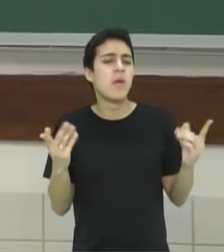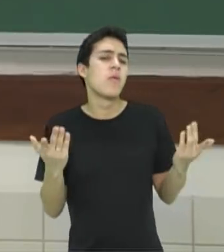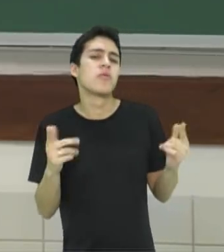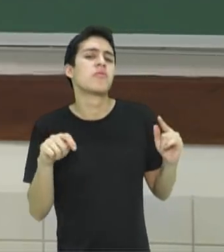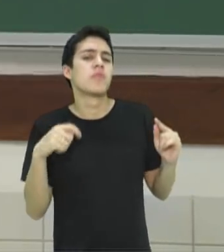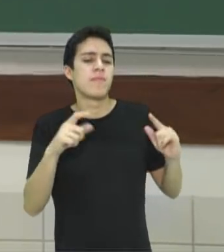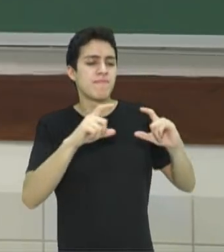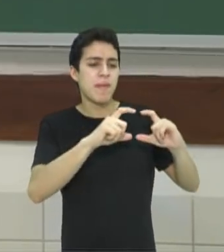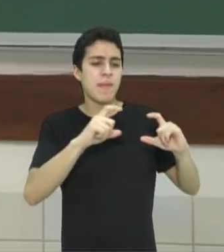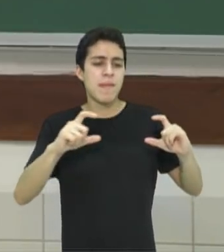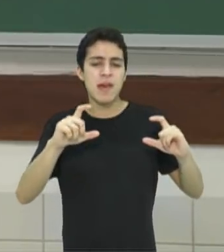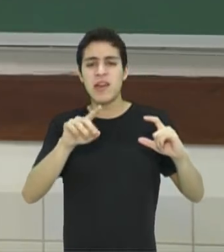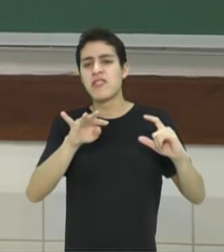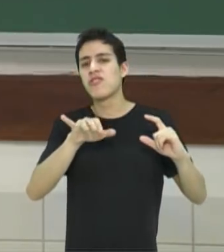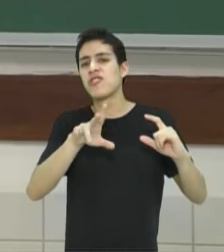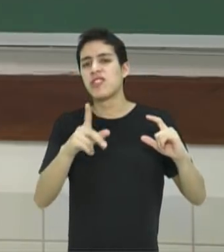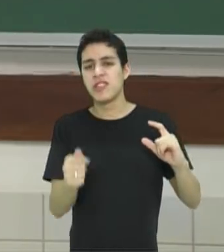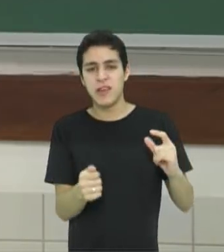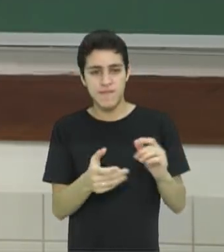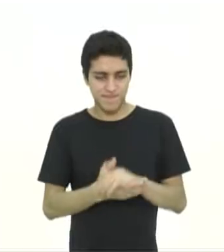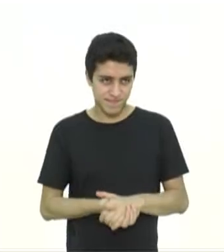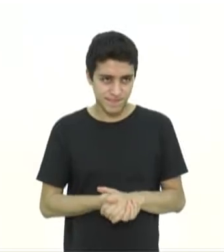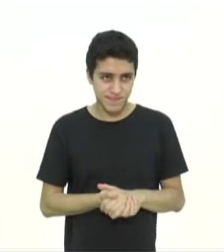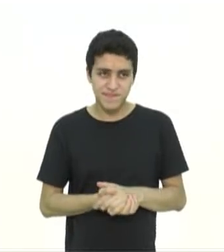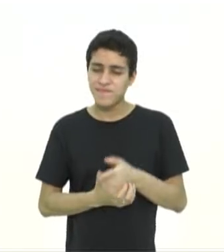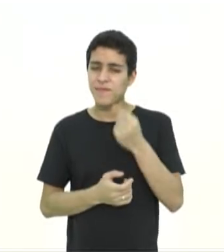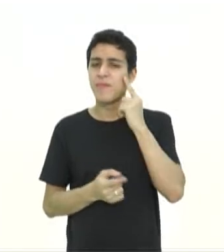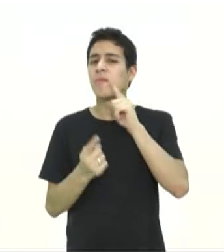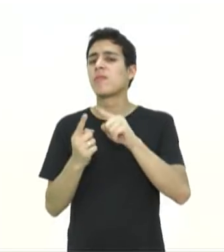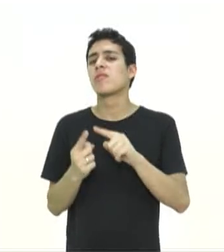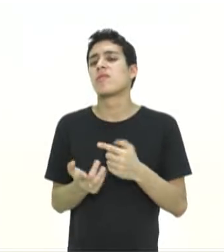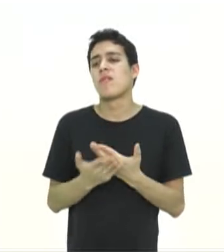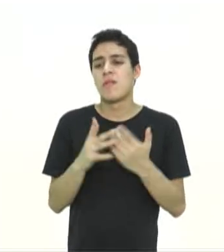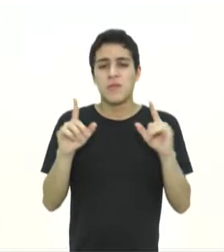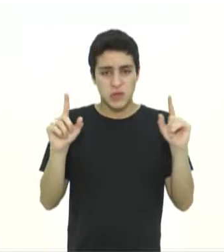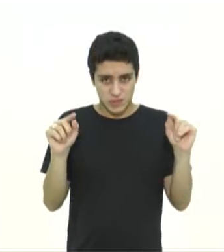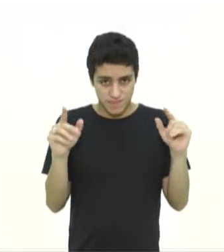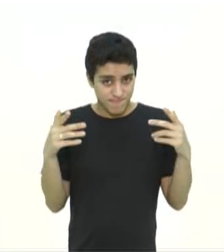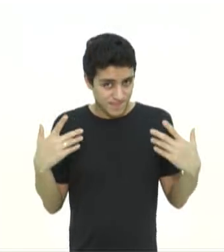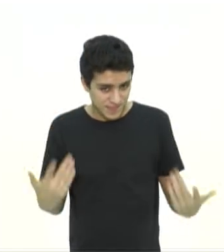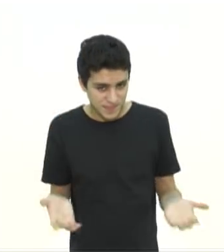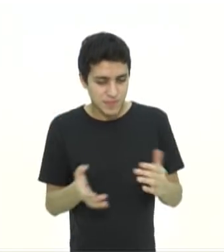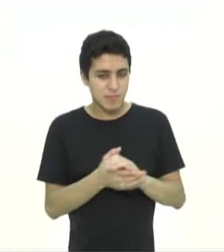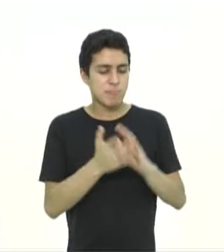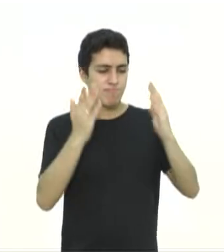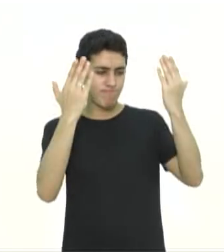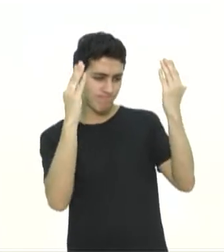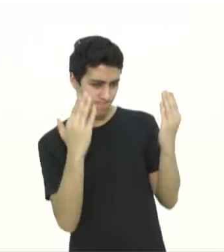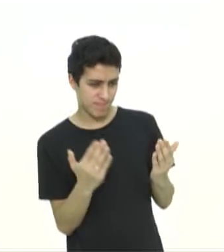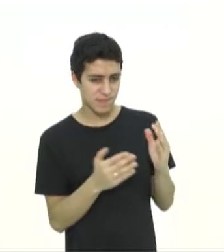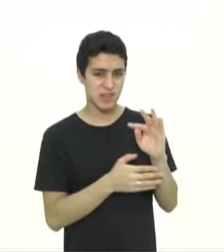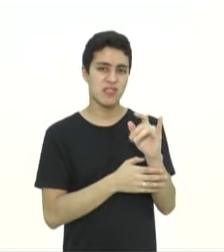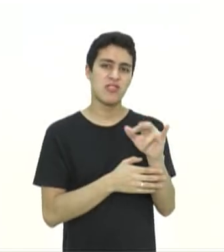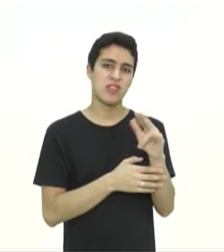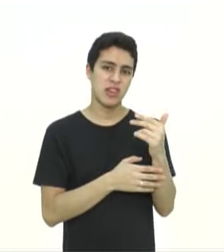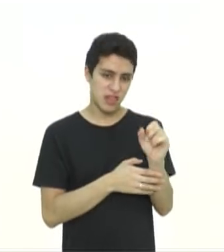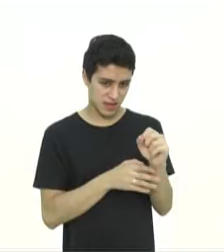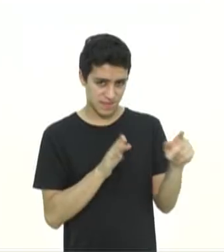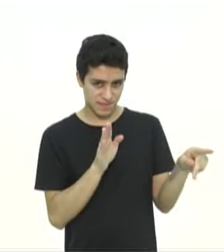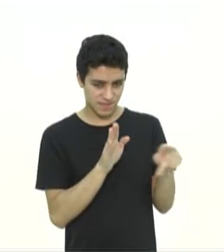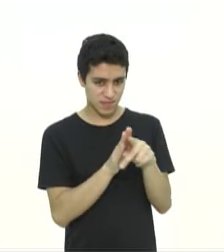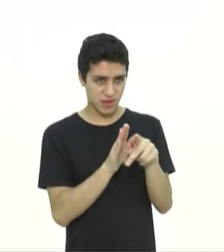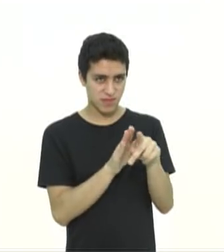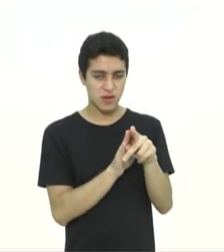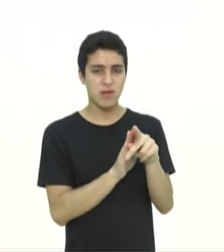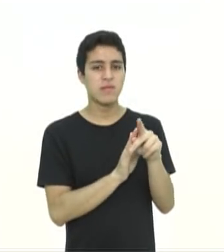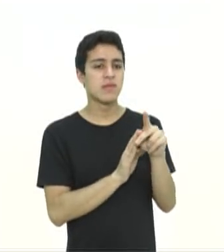tirinha. Vamos ver? Os objetivos dessa aula, então, são analisar as tirinhas de crônicas